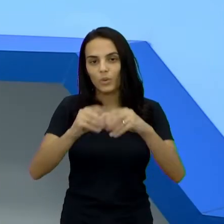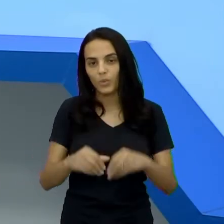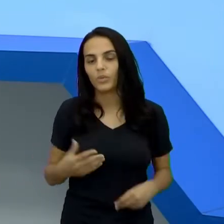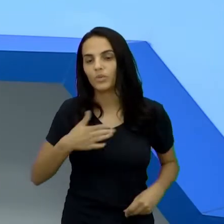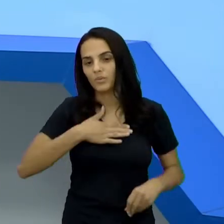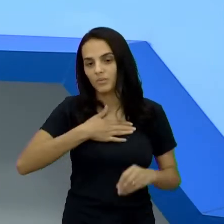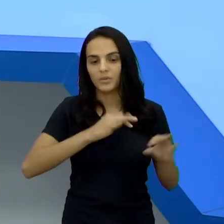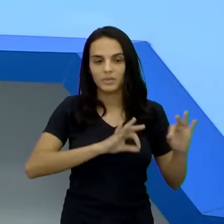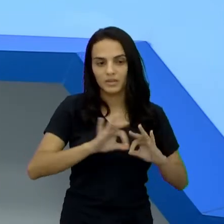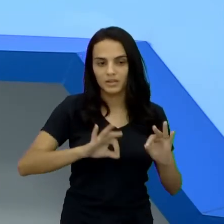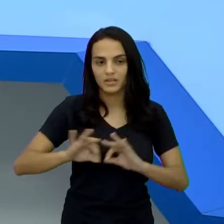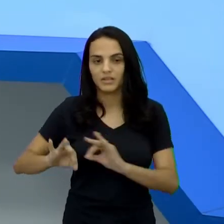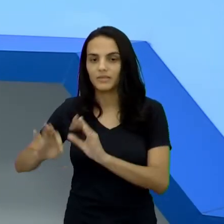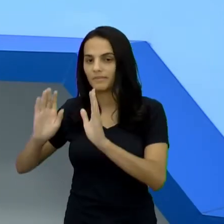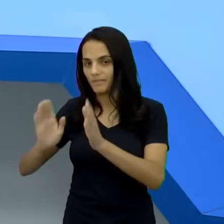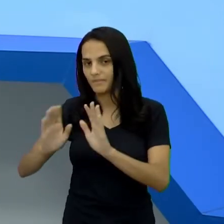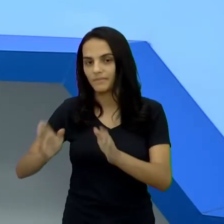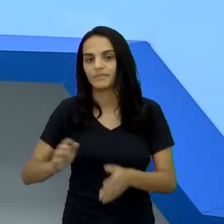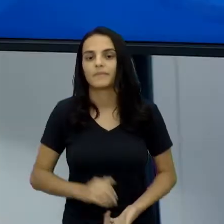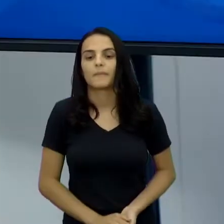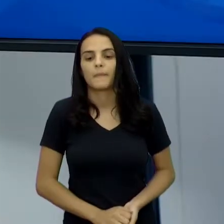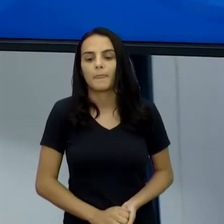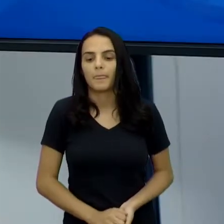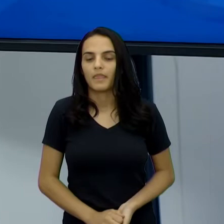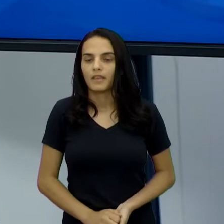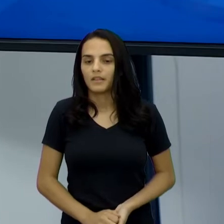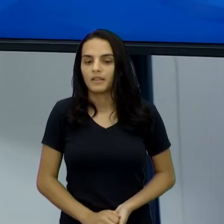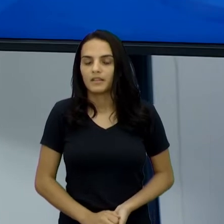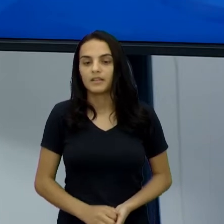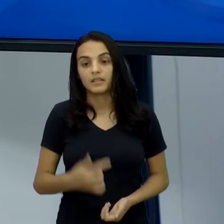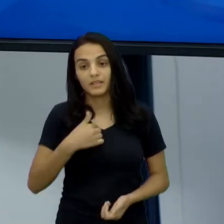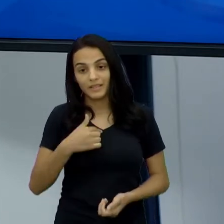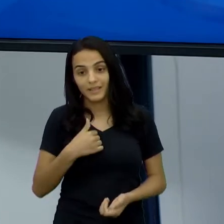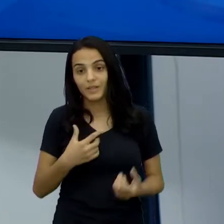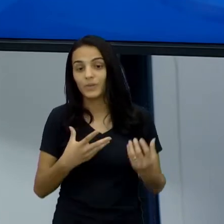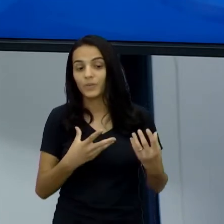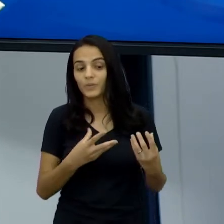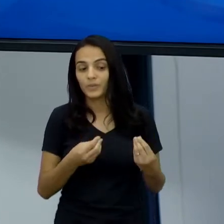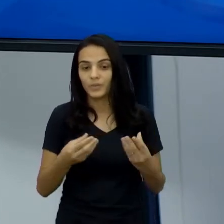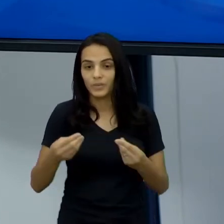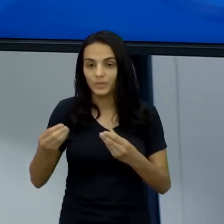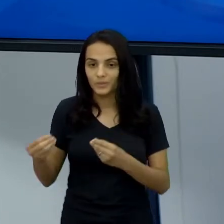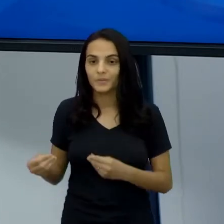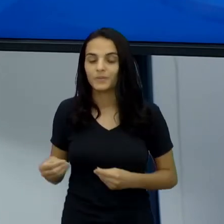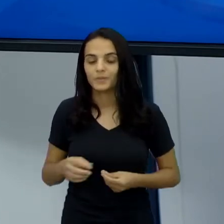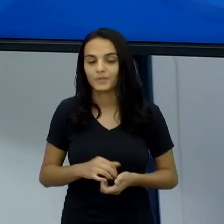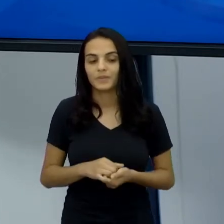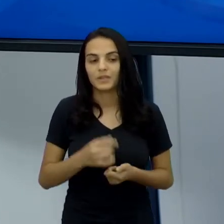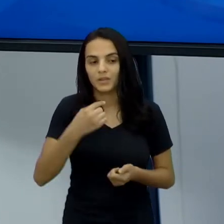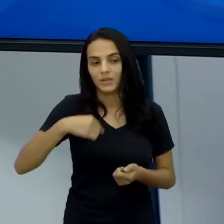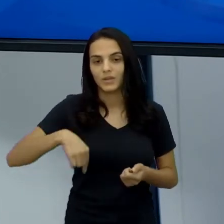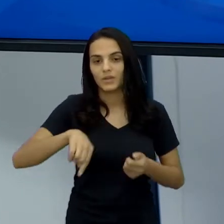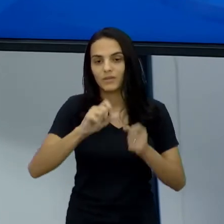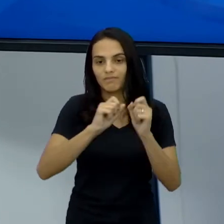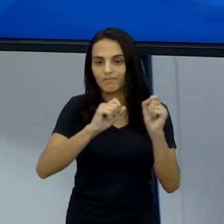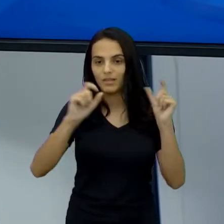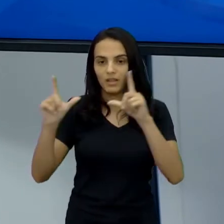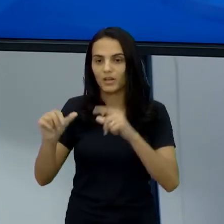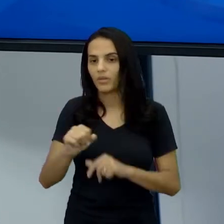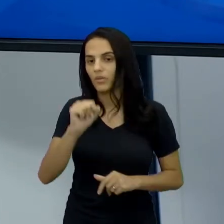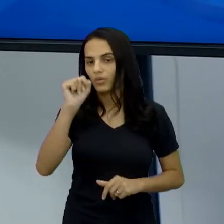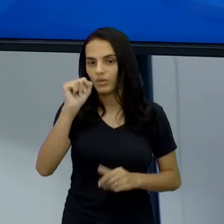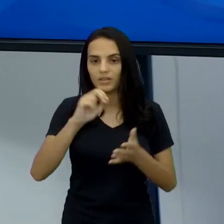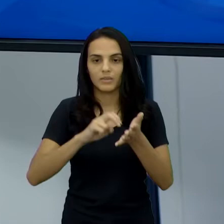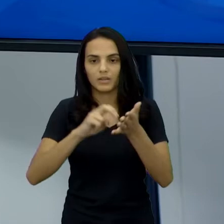tem um planejamento, tem uma organização ali. Eu sou assim, ó, olha, a gente tem que acordar no sábado 8 horas da